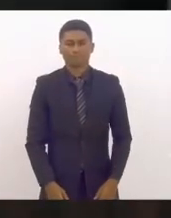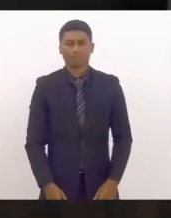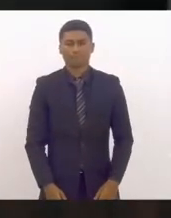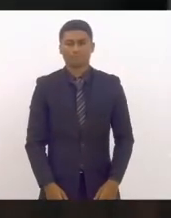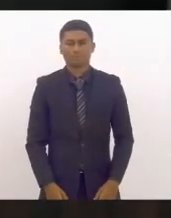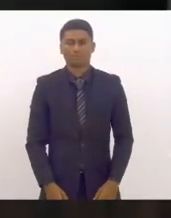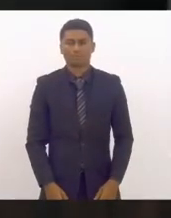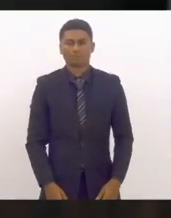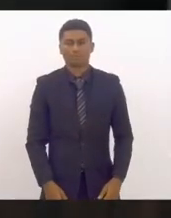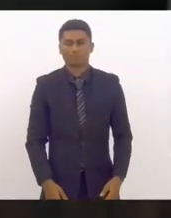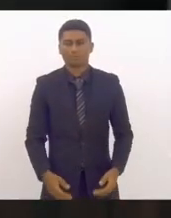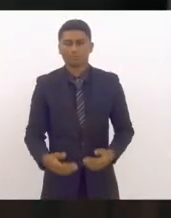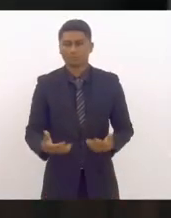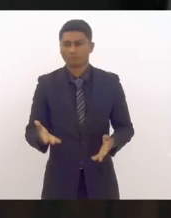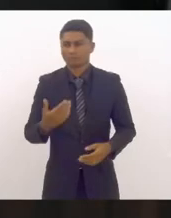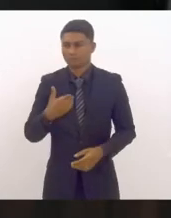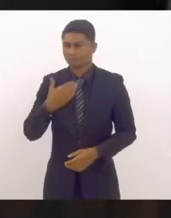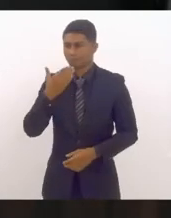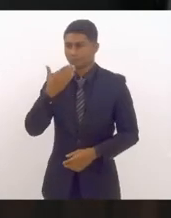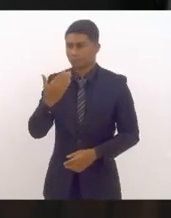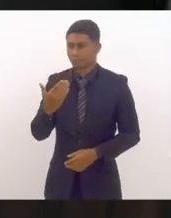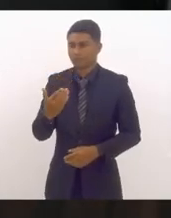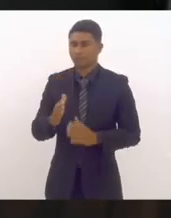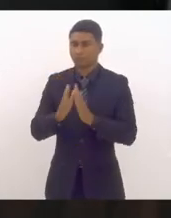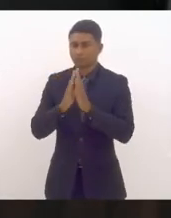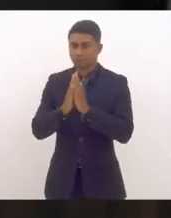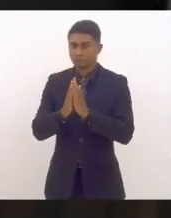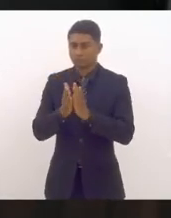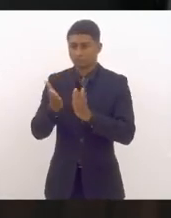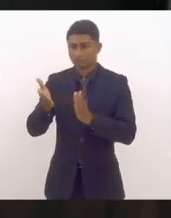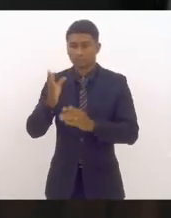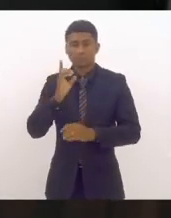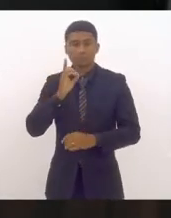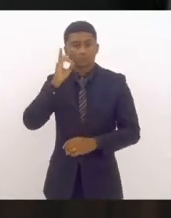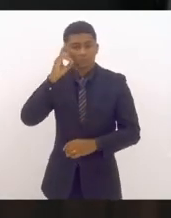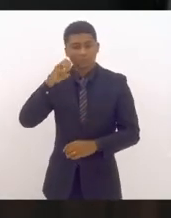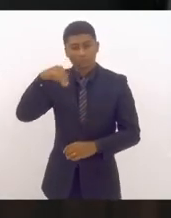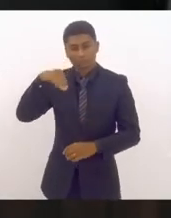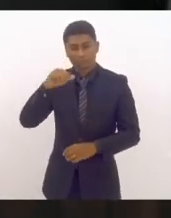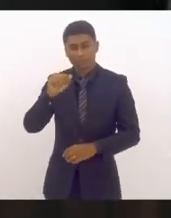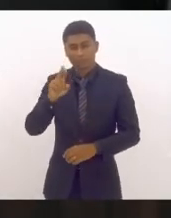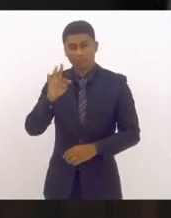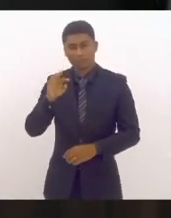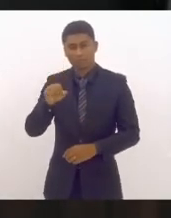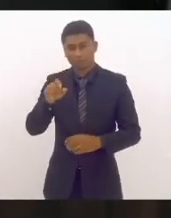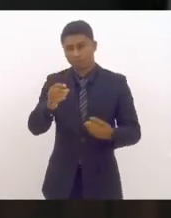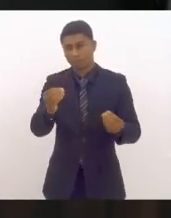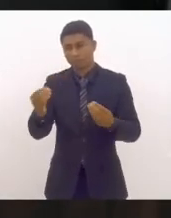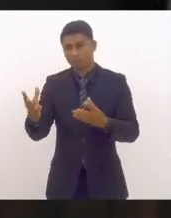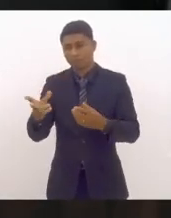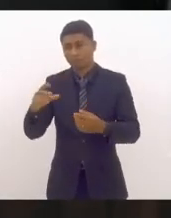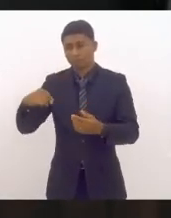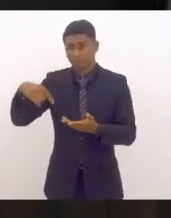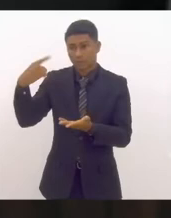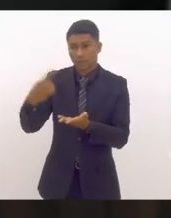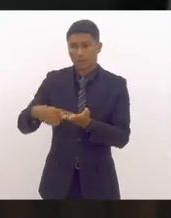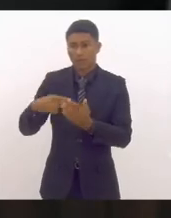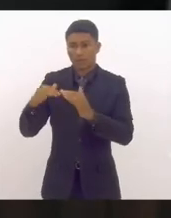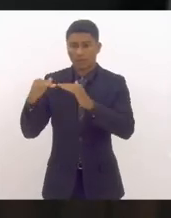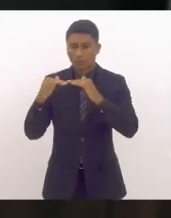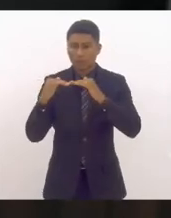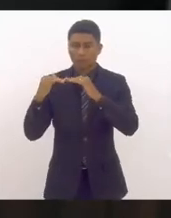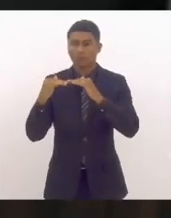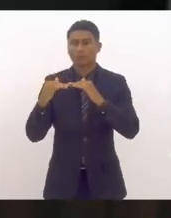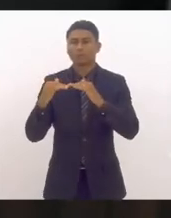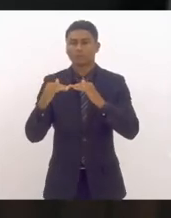Eu vou pedir que Vossa Excelência faça chegar às mãos da deputada Marta a emenda de Vossa Excelência. Se tiver acordo, eu vou chamar os trabalhos à ordem